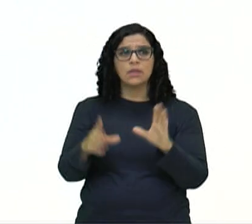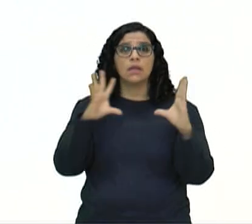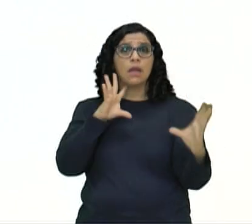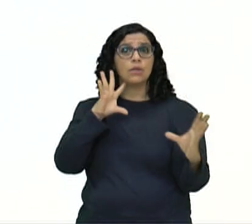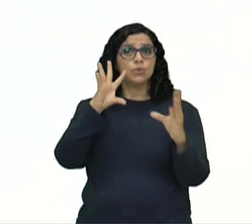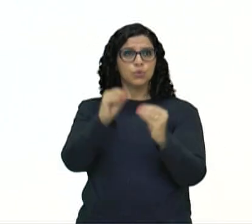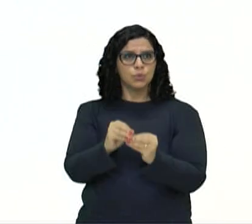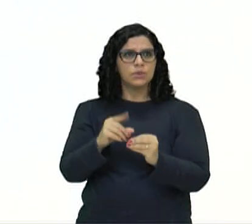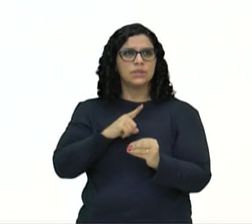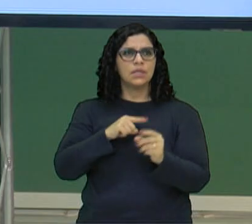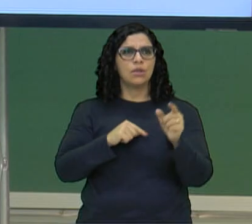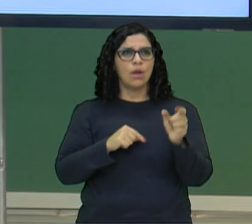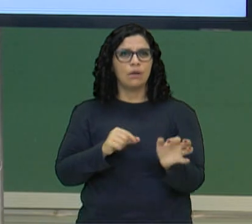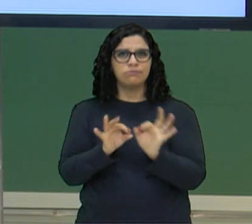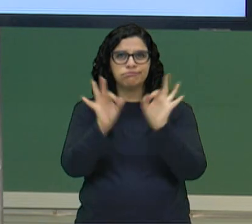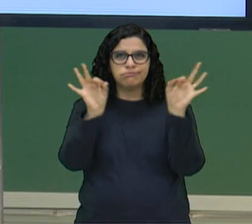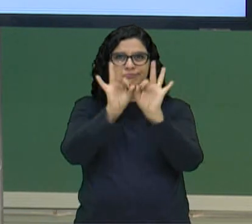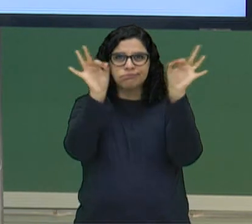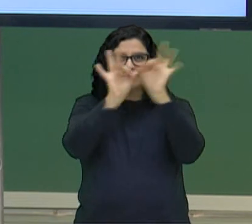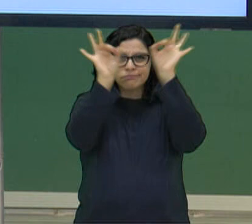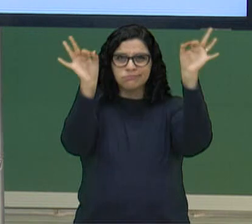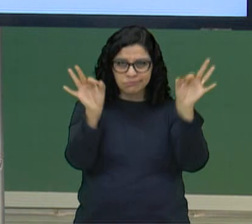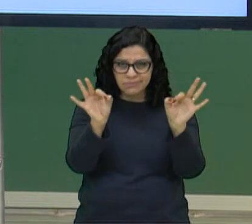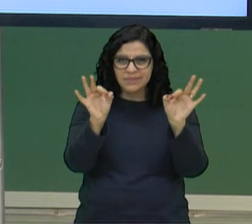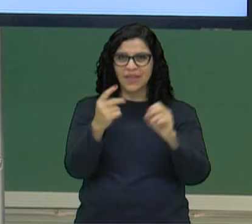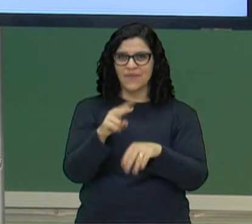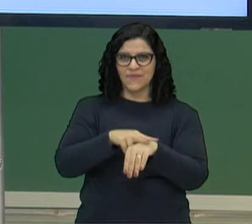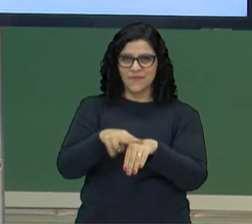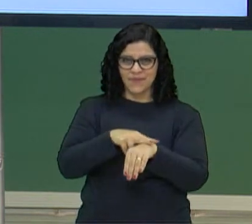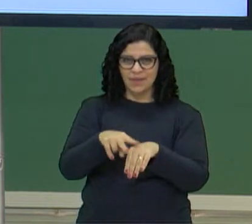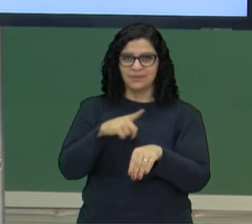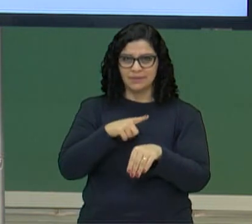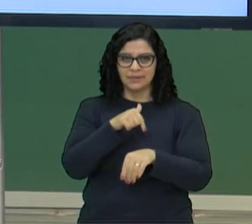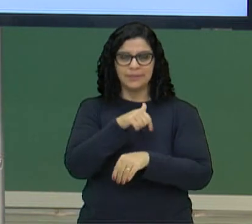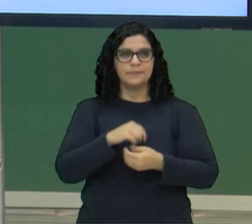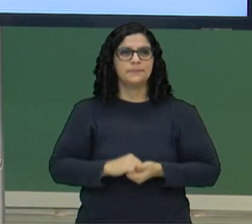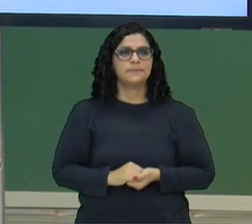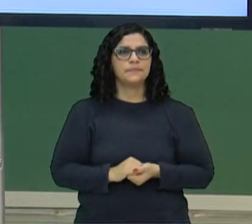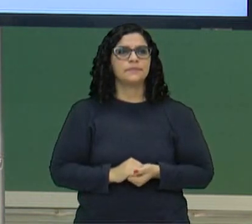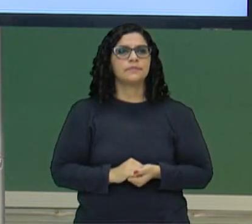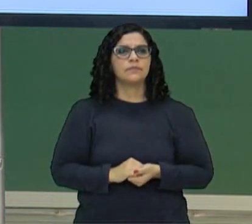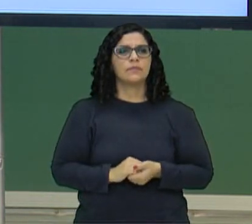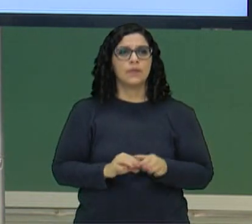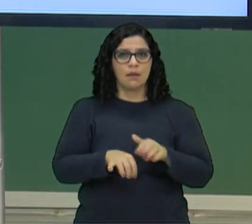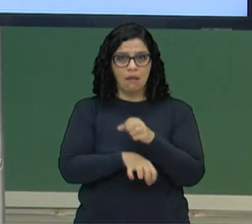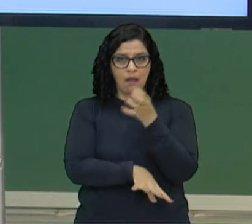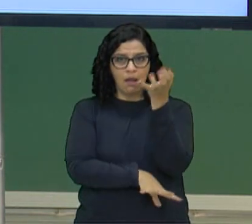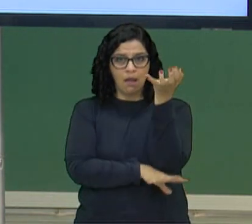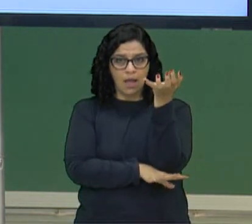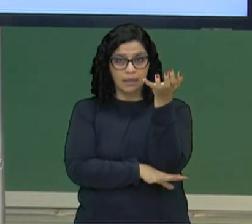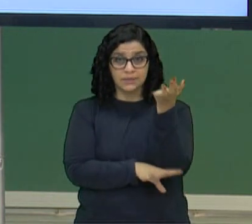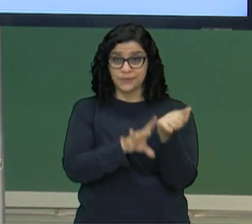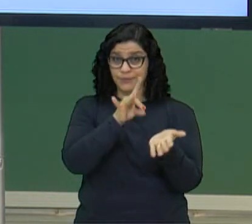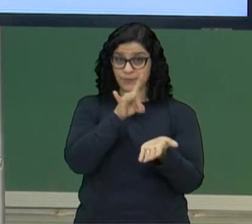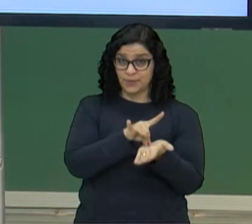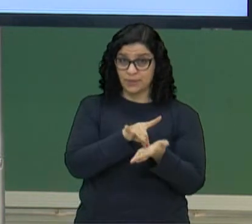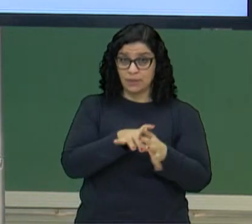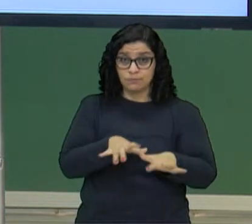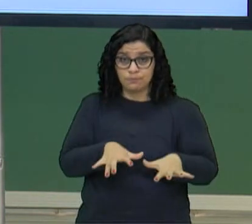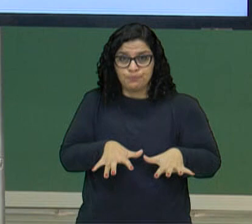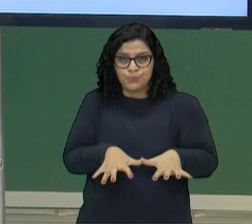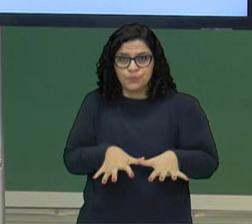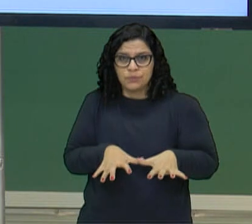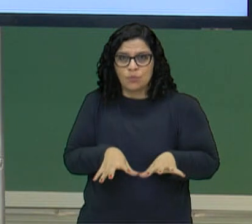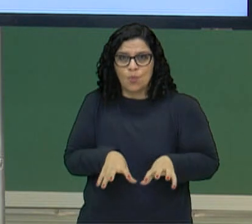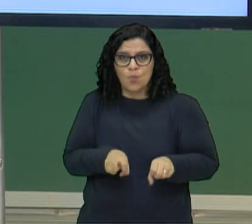aqui, um licopódio, olha lá as folhinhas colocadas alternadas uma pela outra, uma raiz verdadeira, fixa